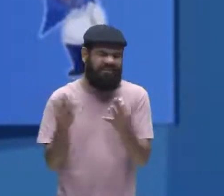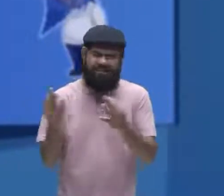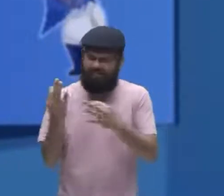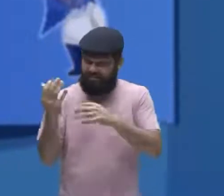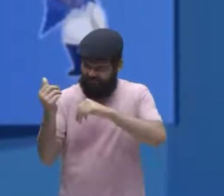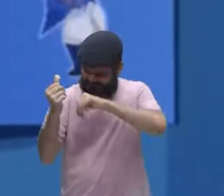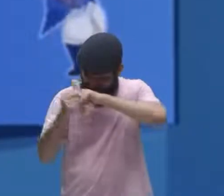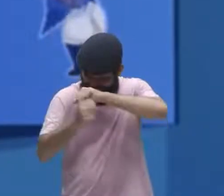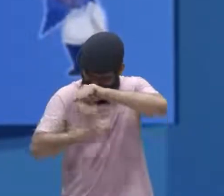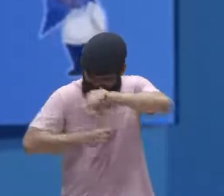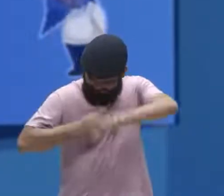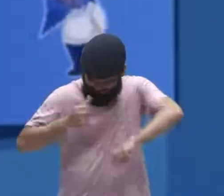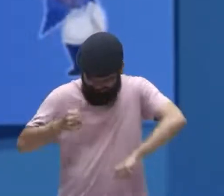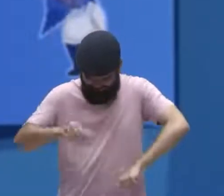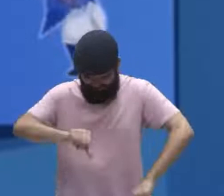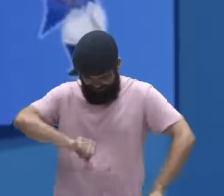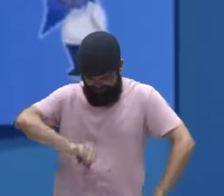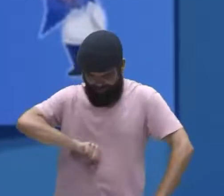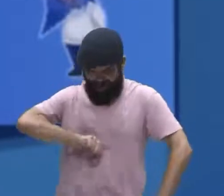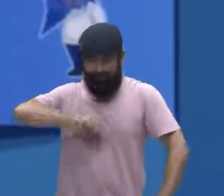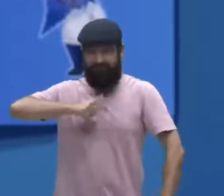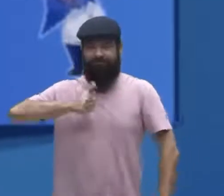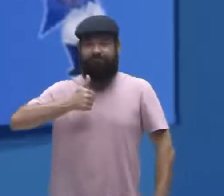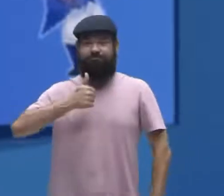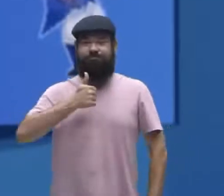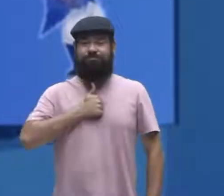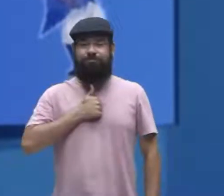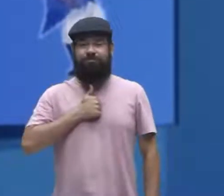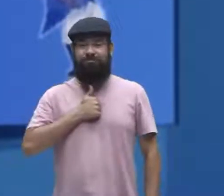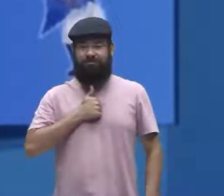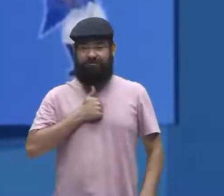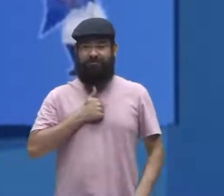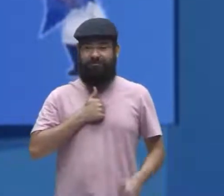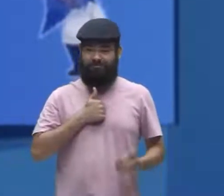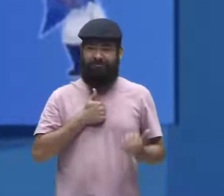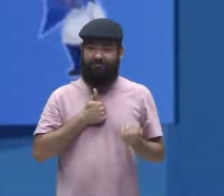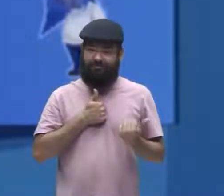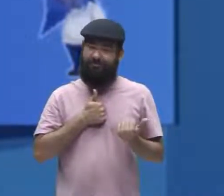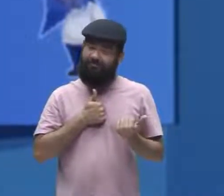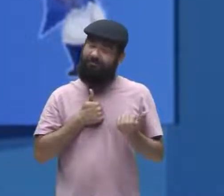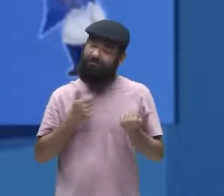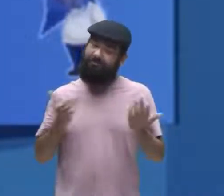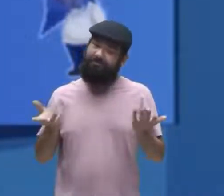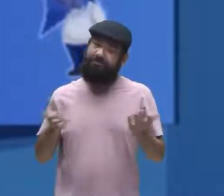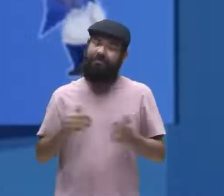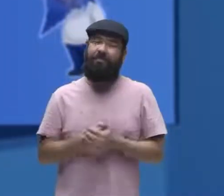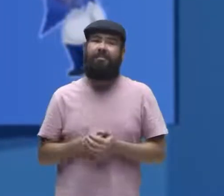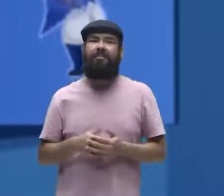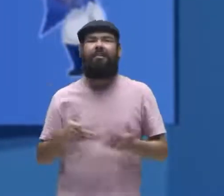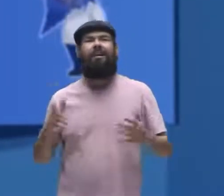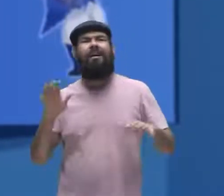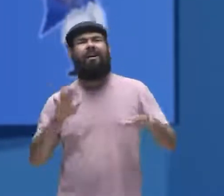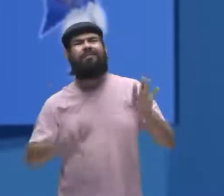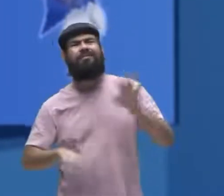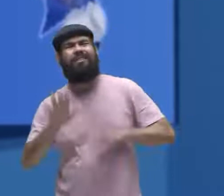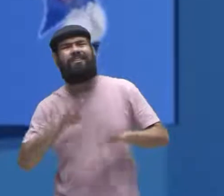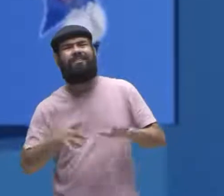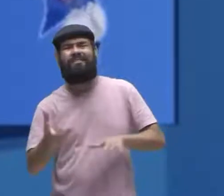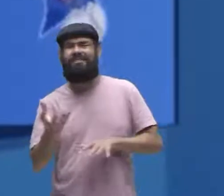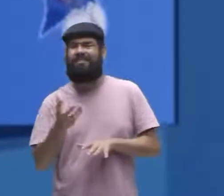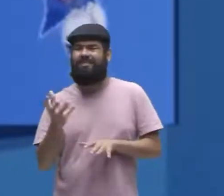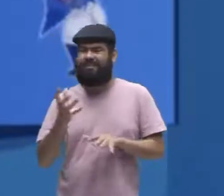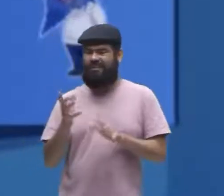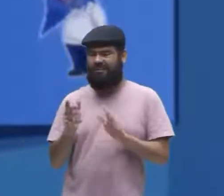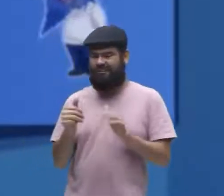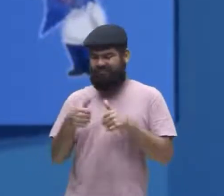saber sair desse momento difícil da melhor forma possível, né? Então, assim, a gente às vezes quer se recolher,